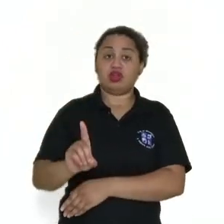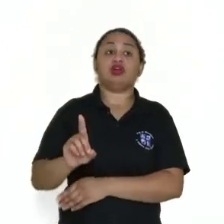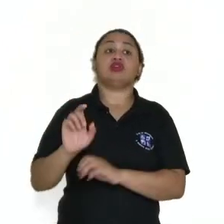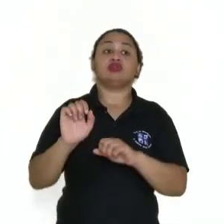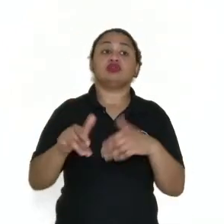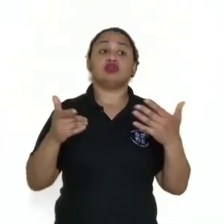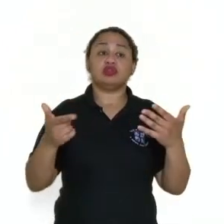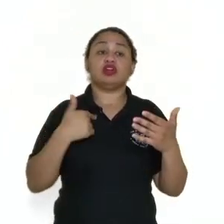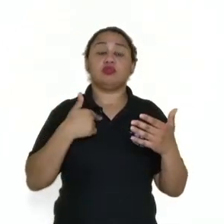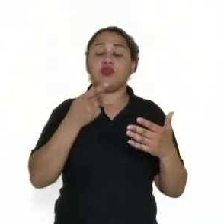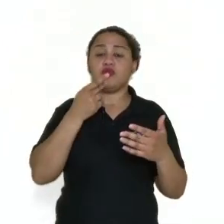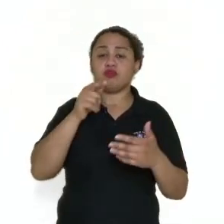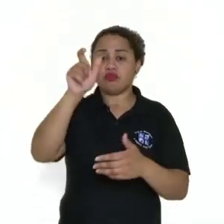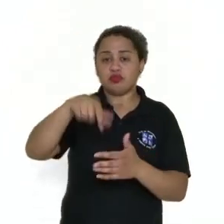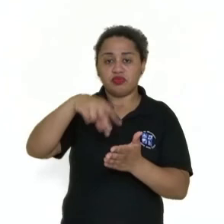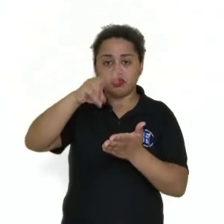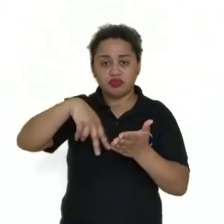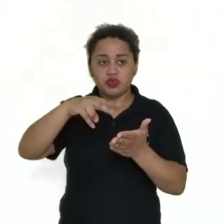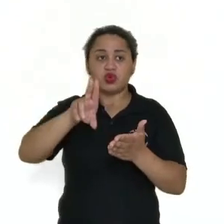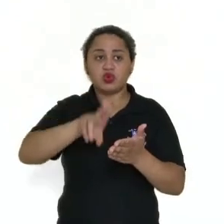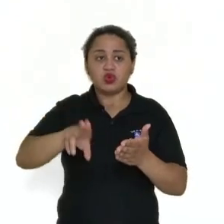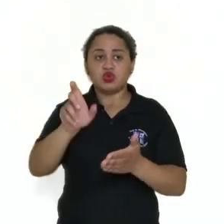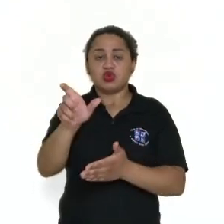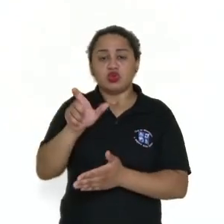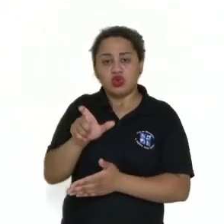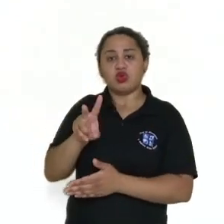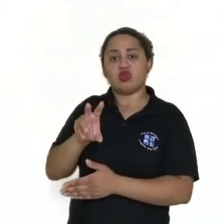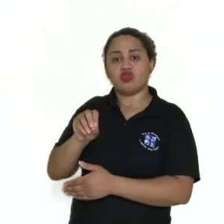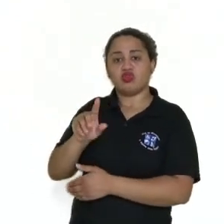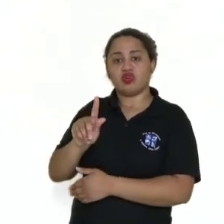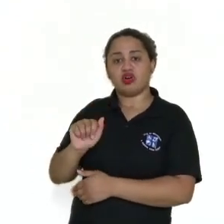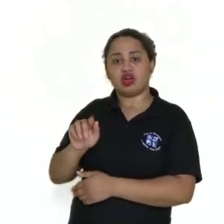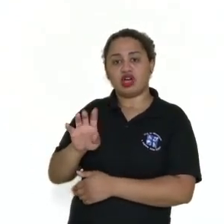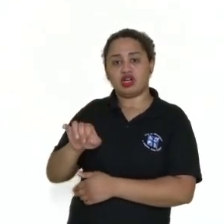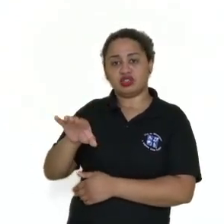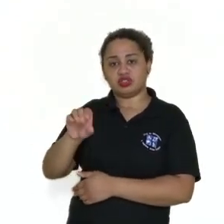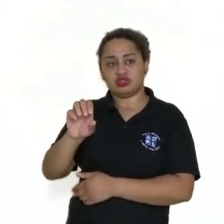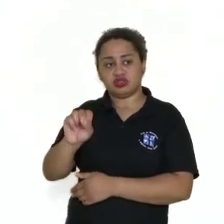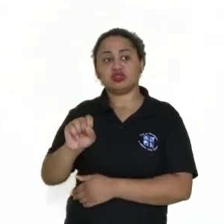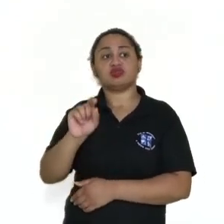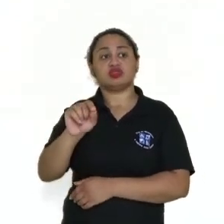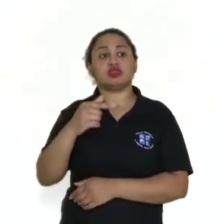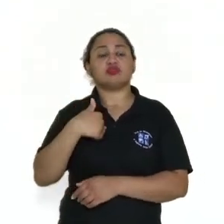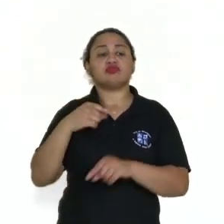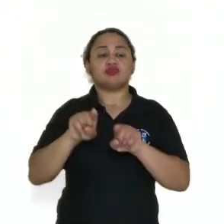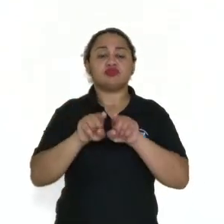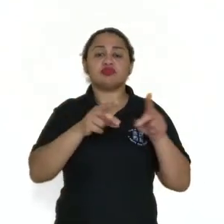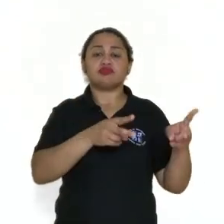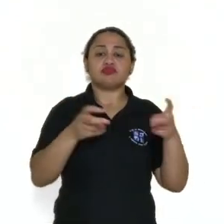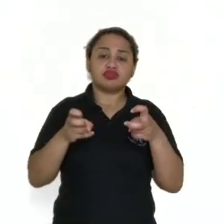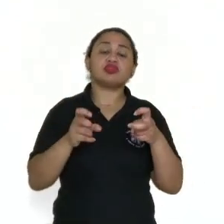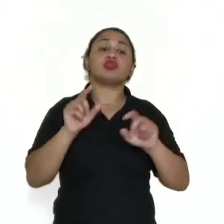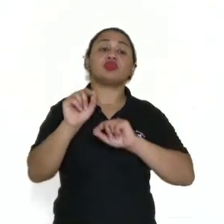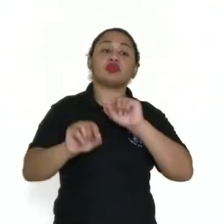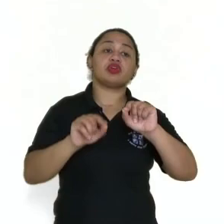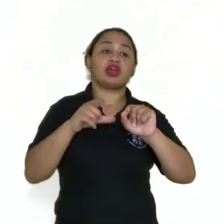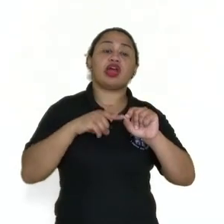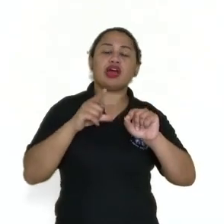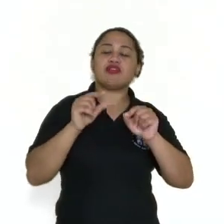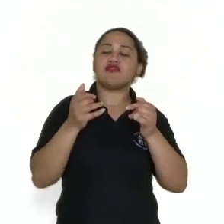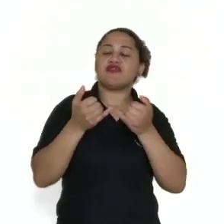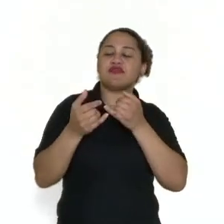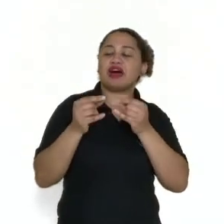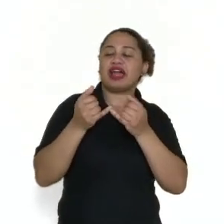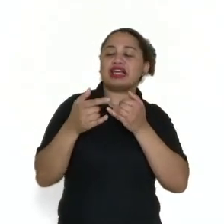uso de vocativos, né? E da segunda pessoa do discurso ao longo das estrofes. Perceba que esse recurso produz efeito de proximidade